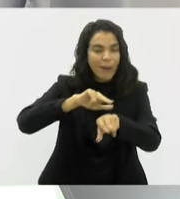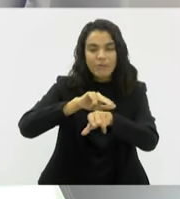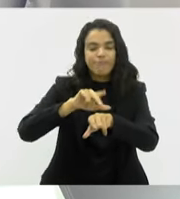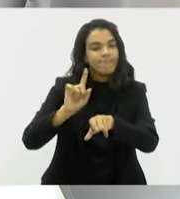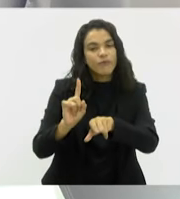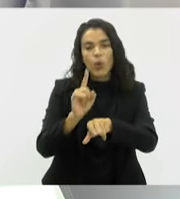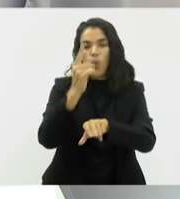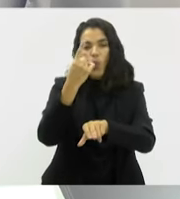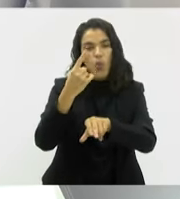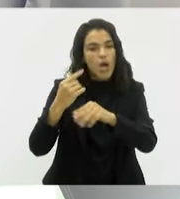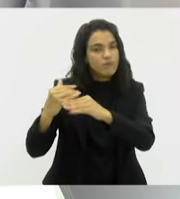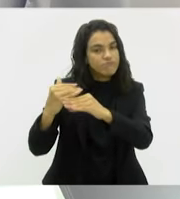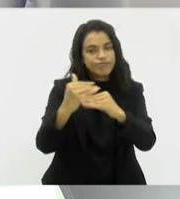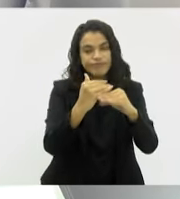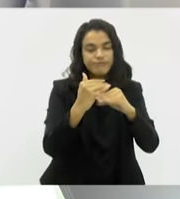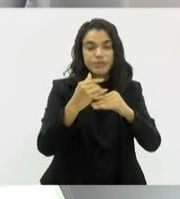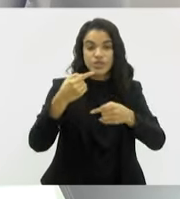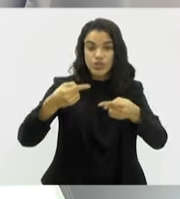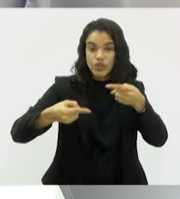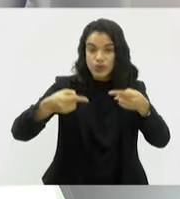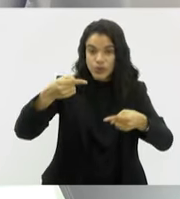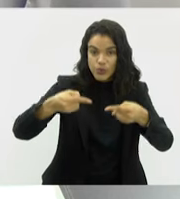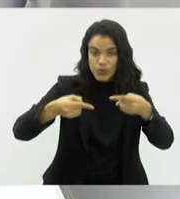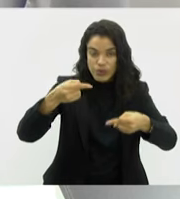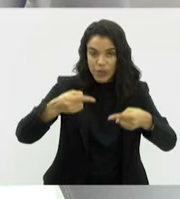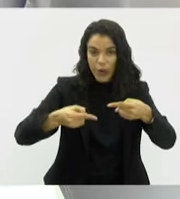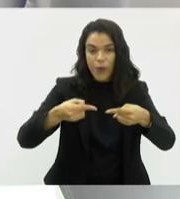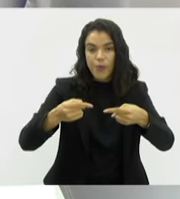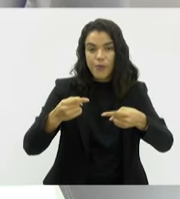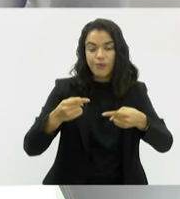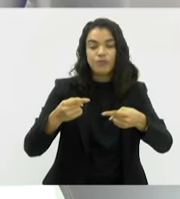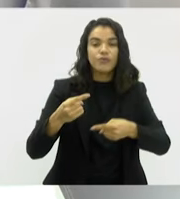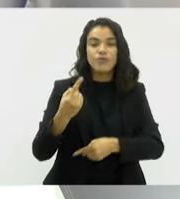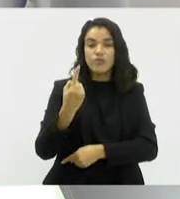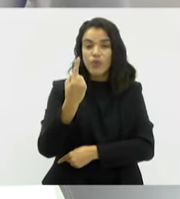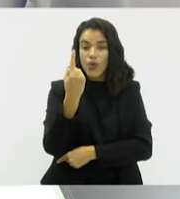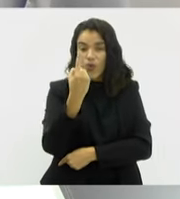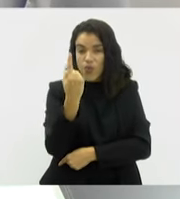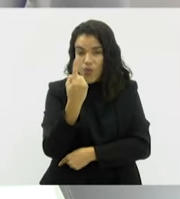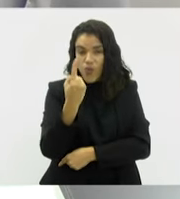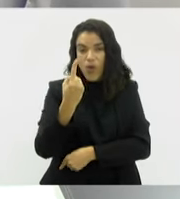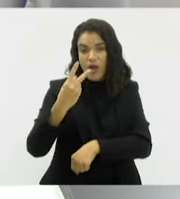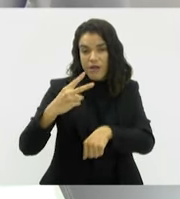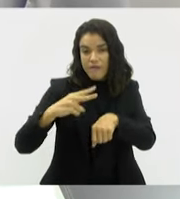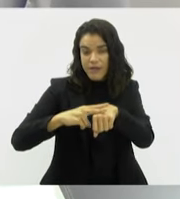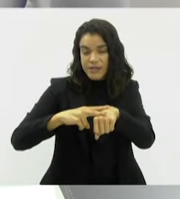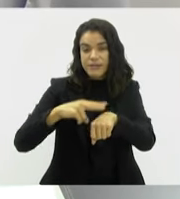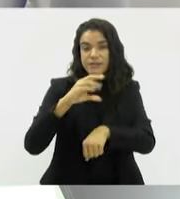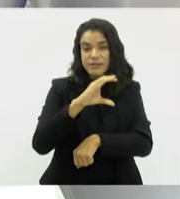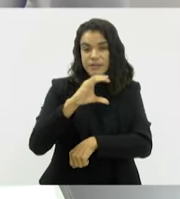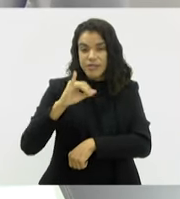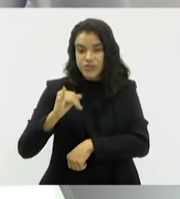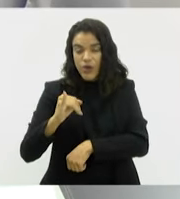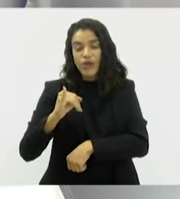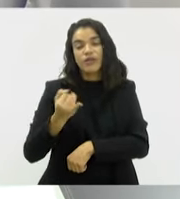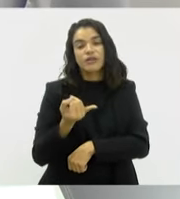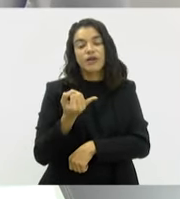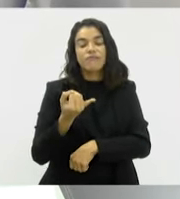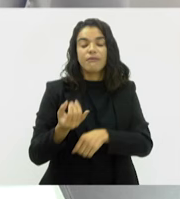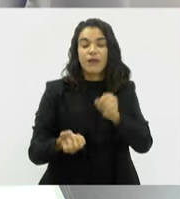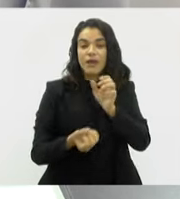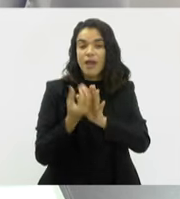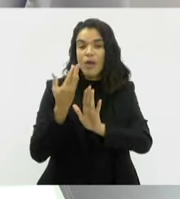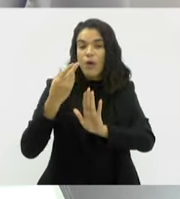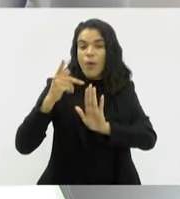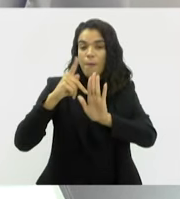Então, seria uma discussão nossa. Uma vez a gente de acordo, a CCJ elabora um projeto de